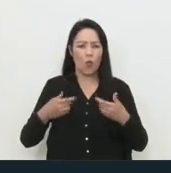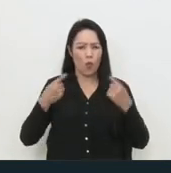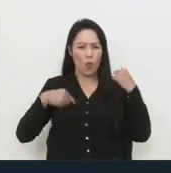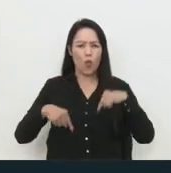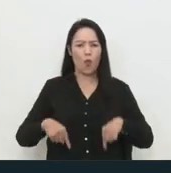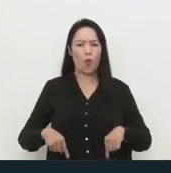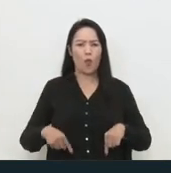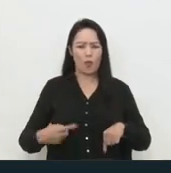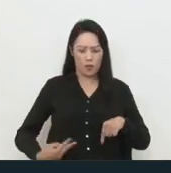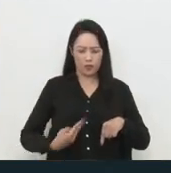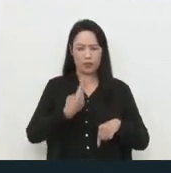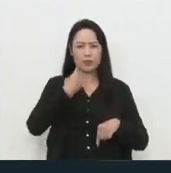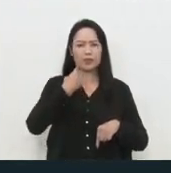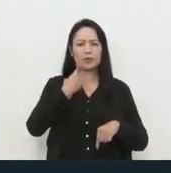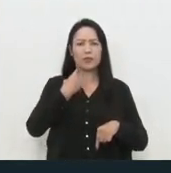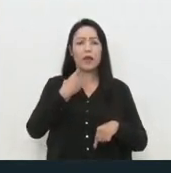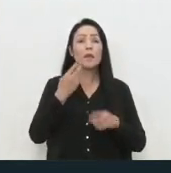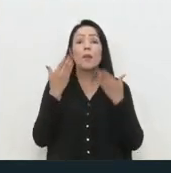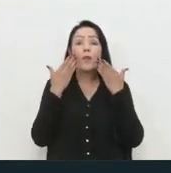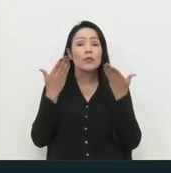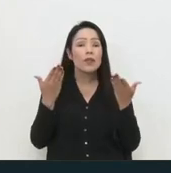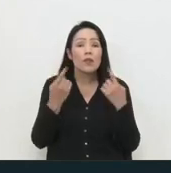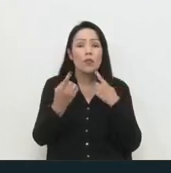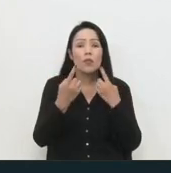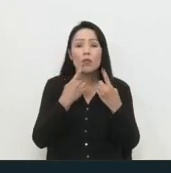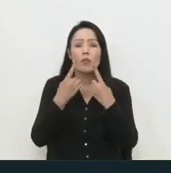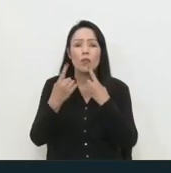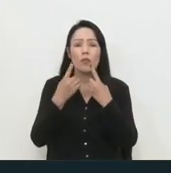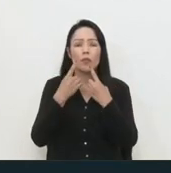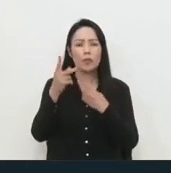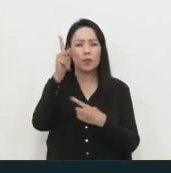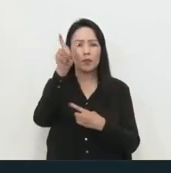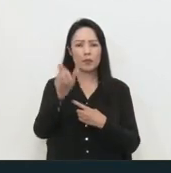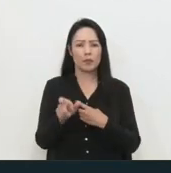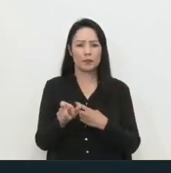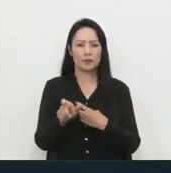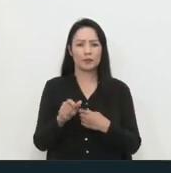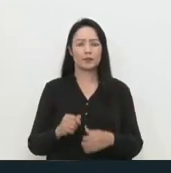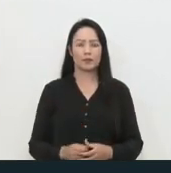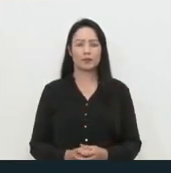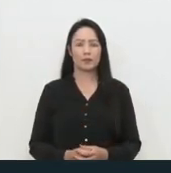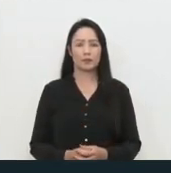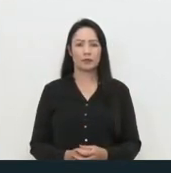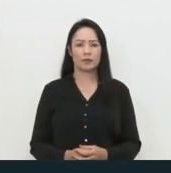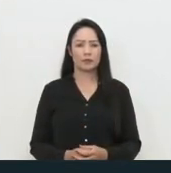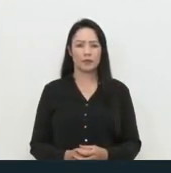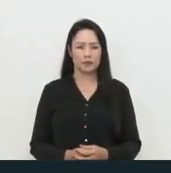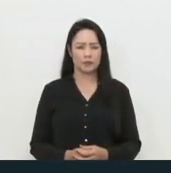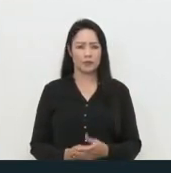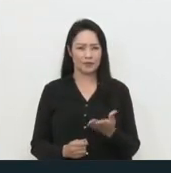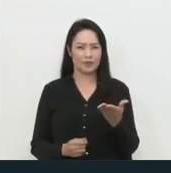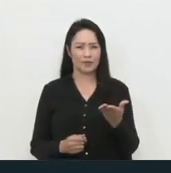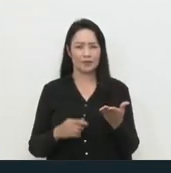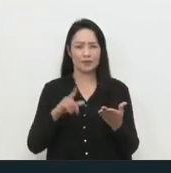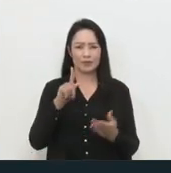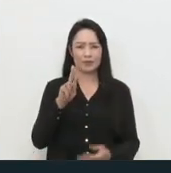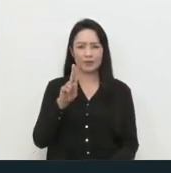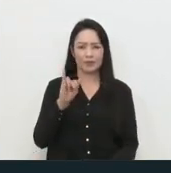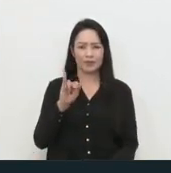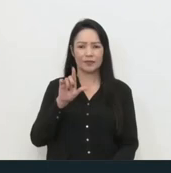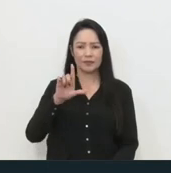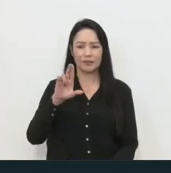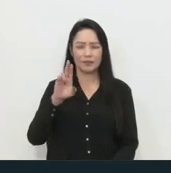como se relaciona com uma pessoa e o Dr Guilherme que tá aqui nos assistindo Boa tarde